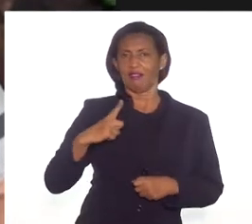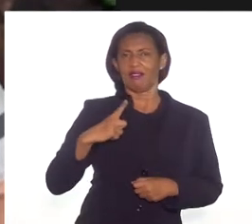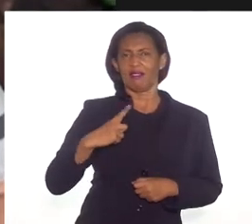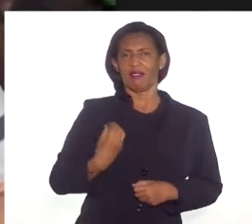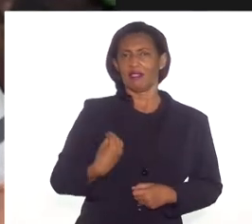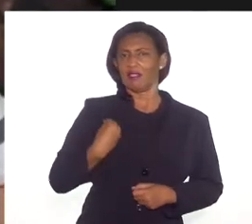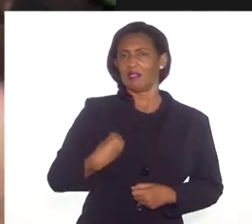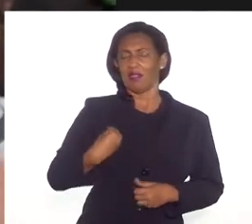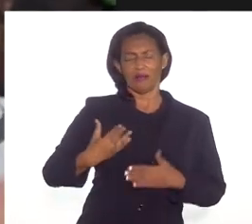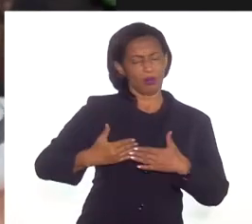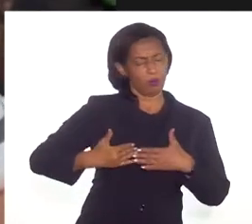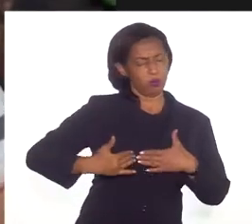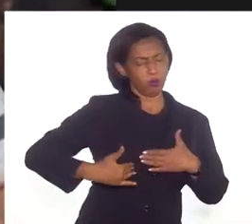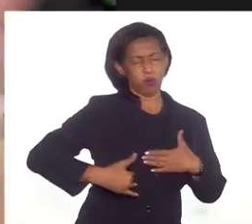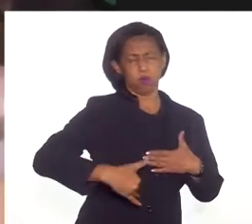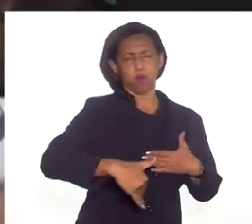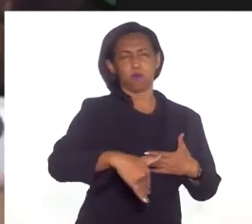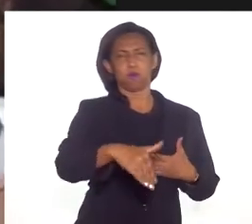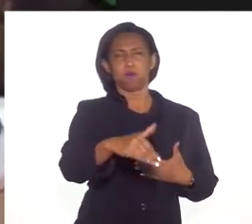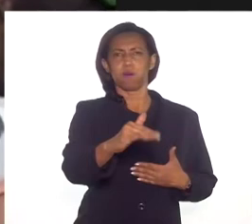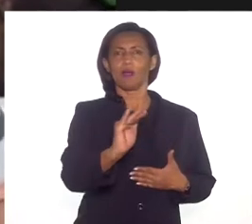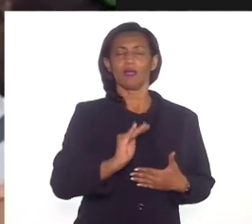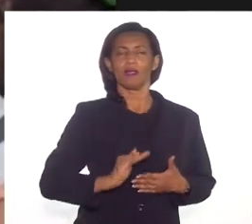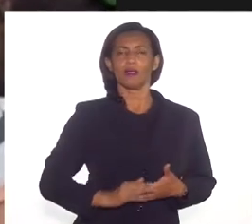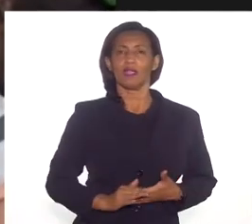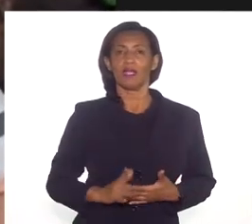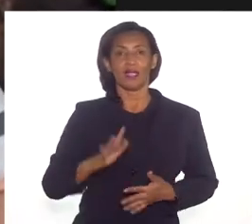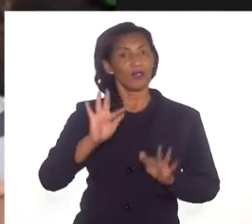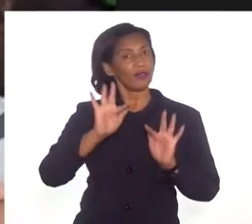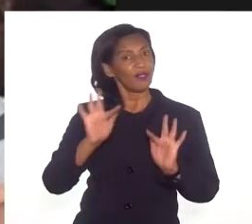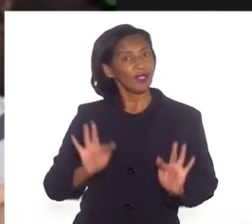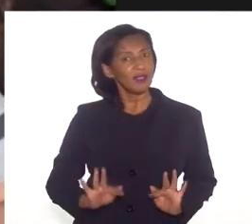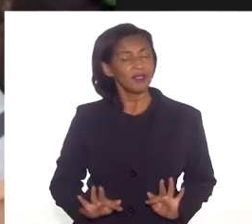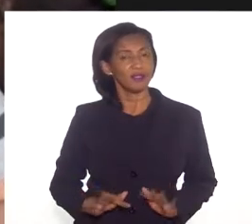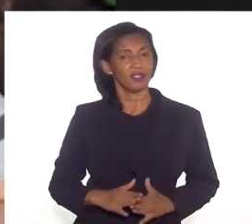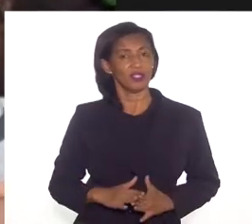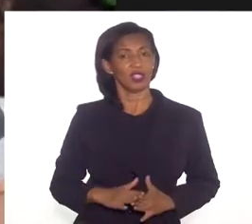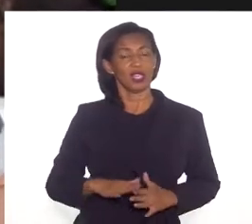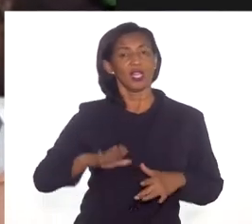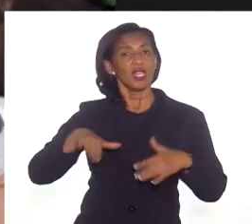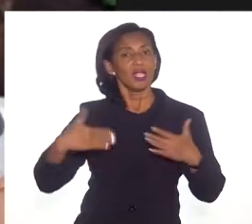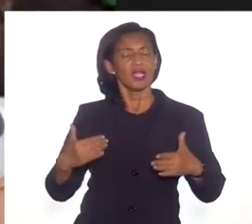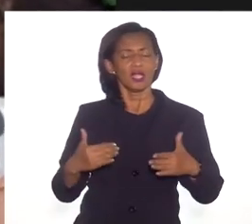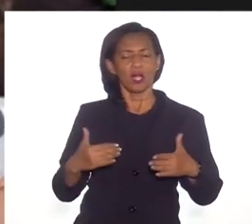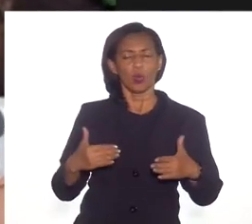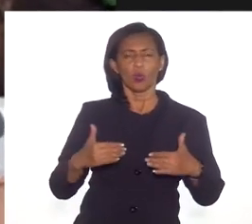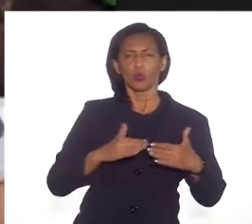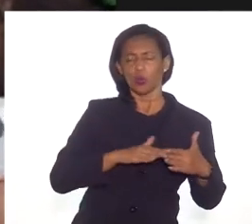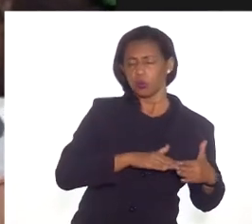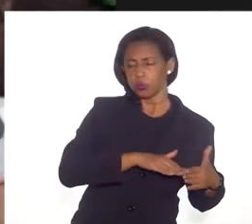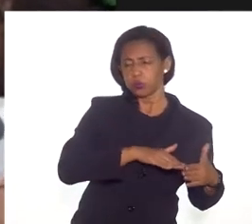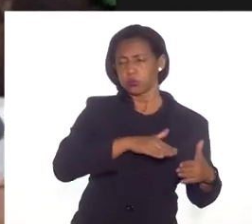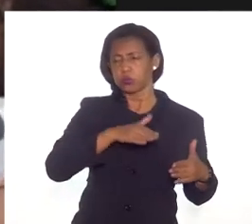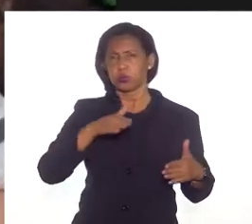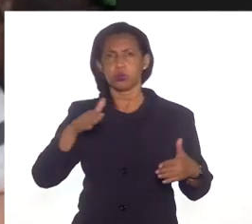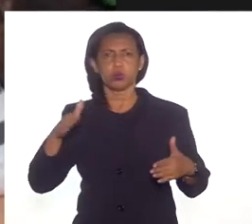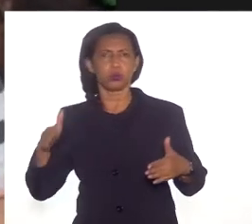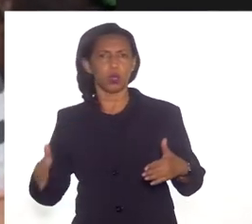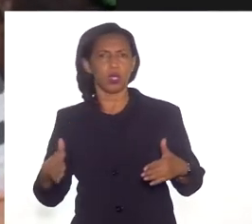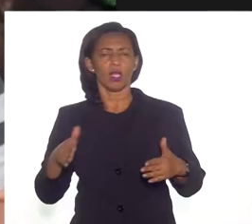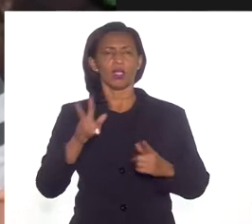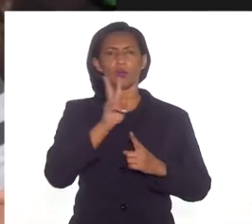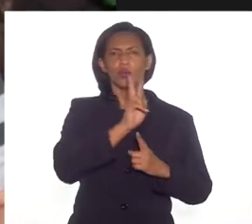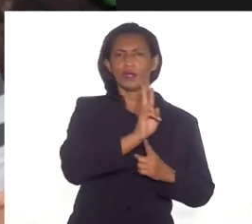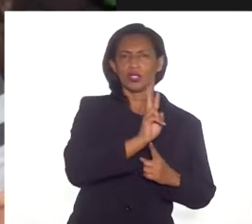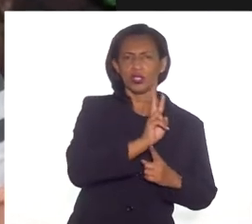ter uma vida longa e feliz. Então, toda a instrumentalização que